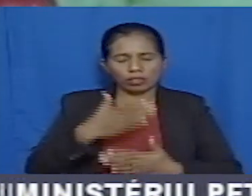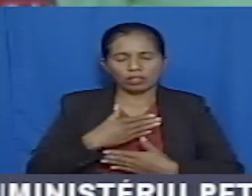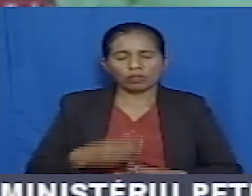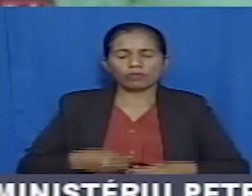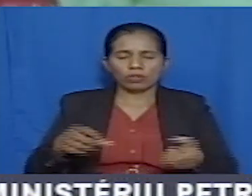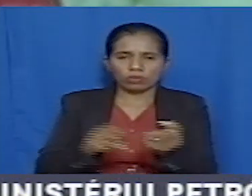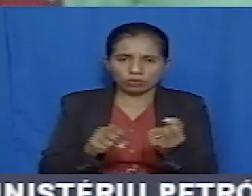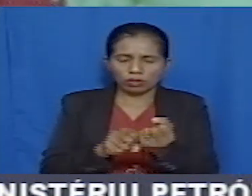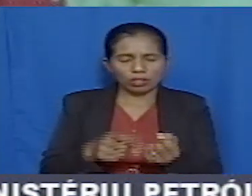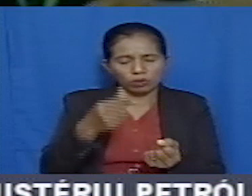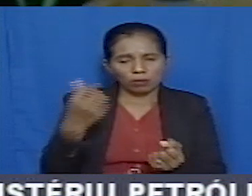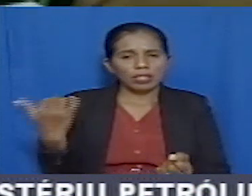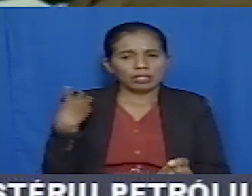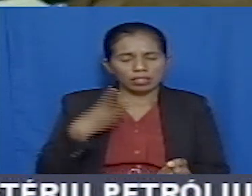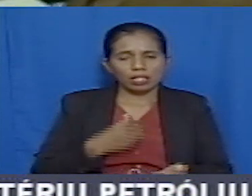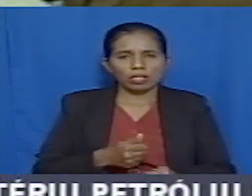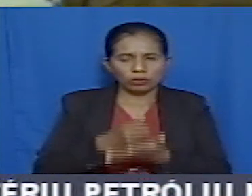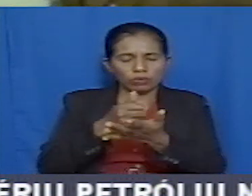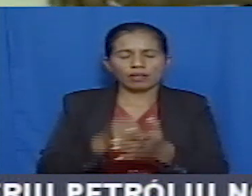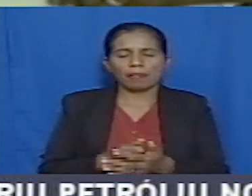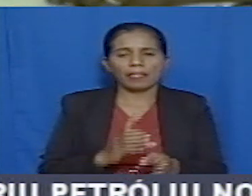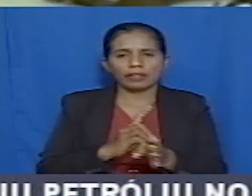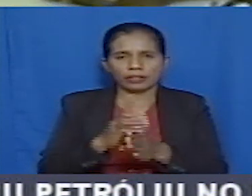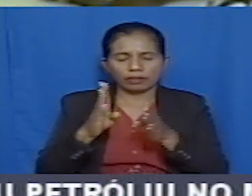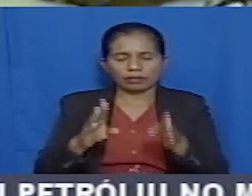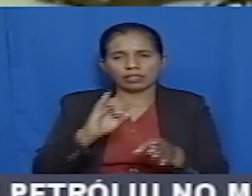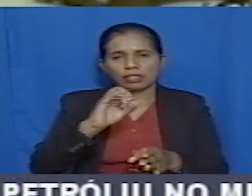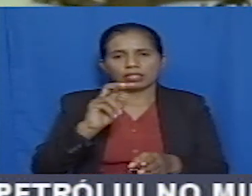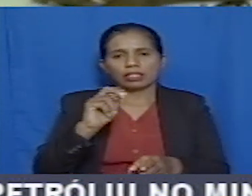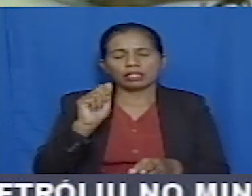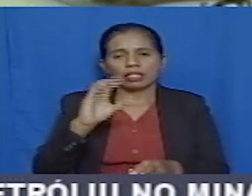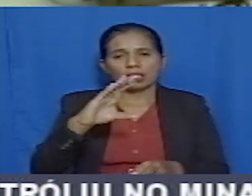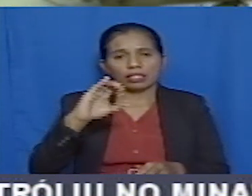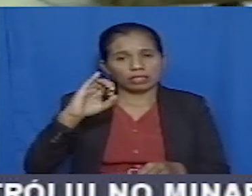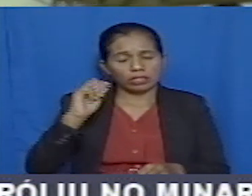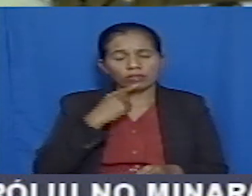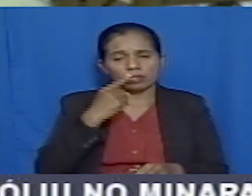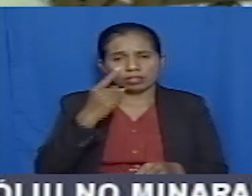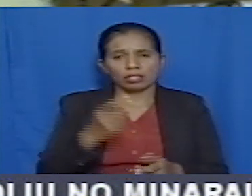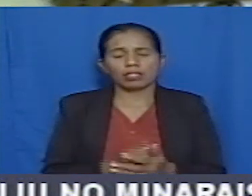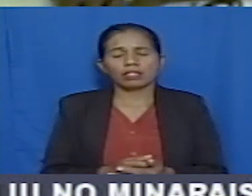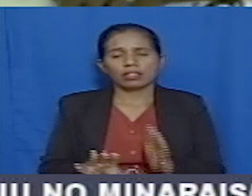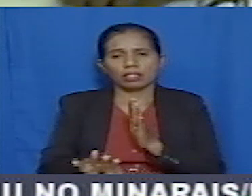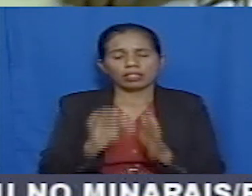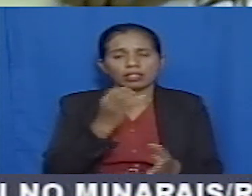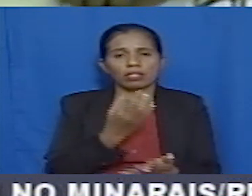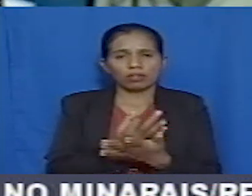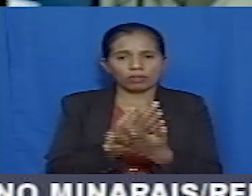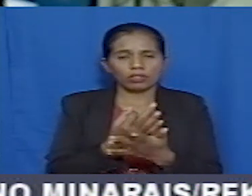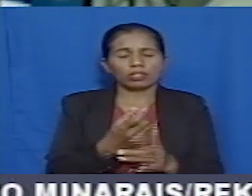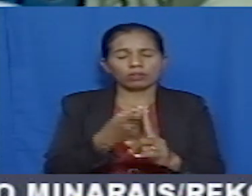o apoio de tua Universidade de Itafó. Diretor Clínica Bairro PT, Inácio dos Santos, informa, a foi reta fundo SUS